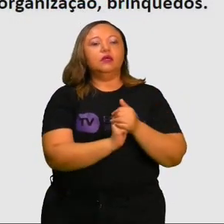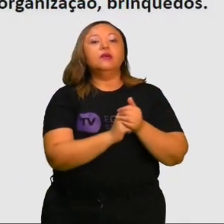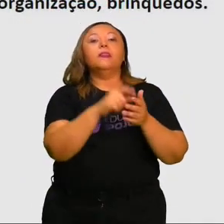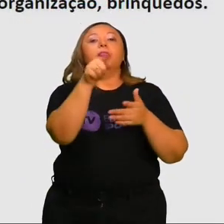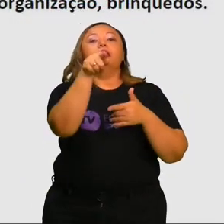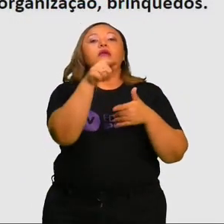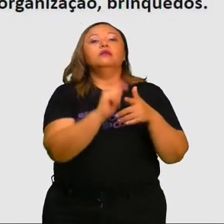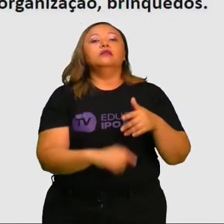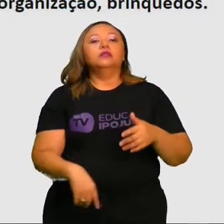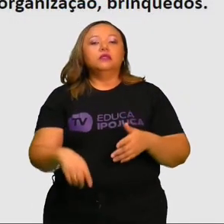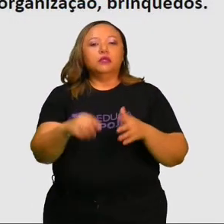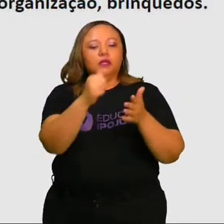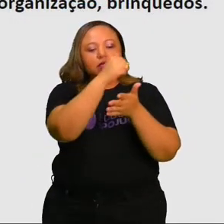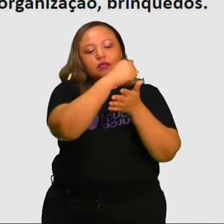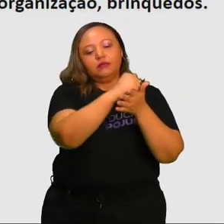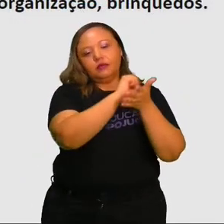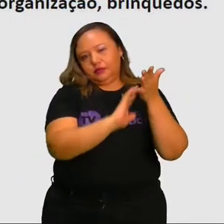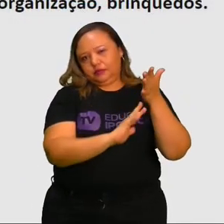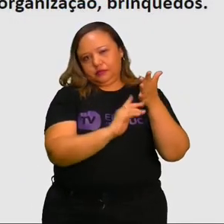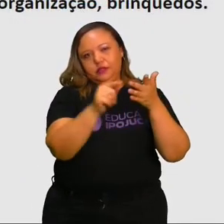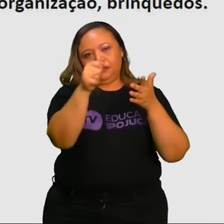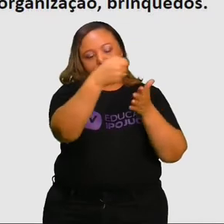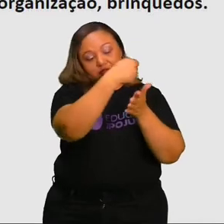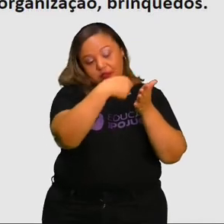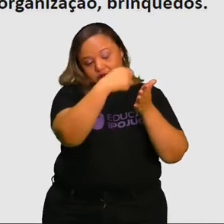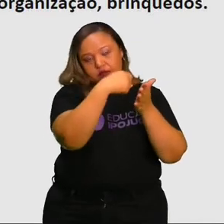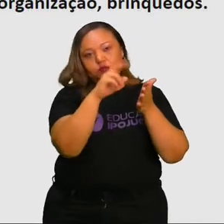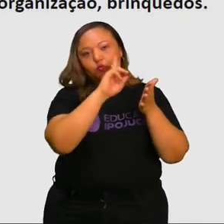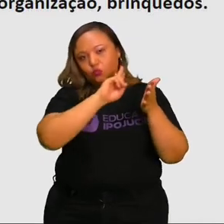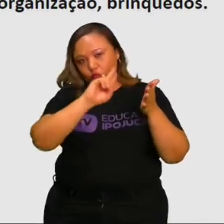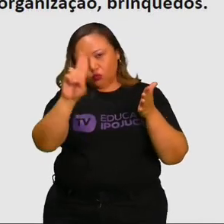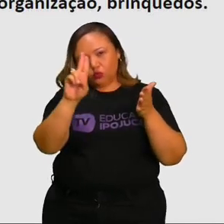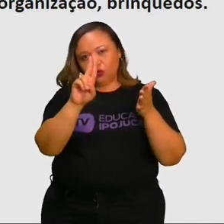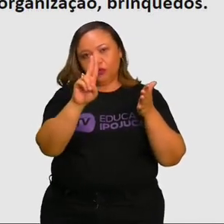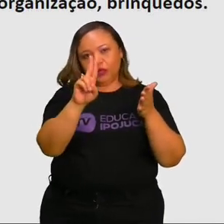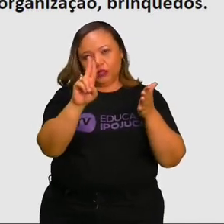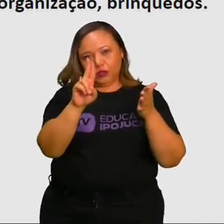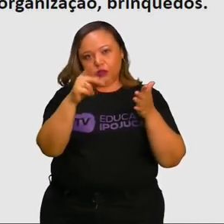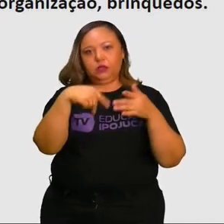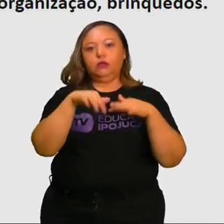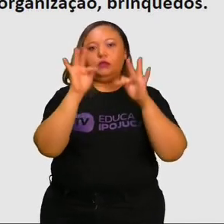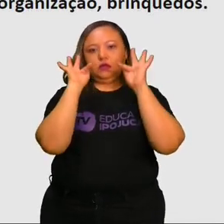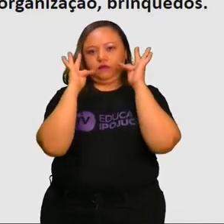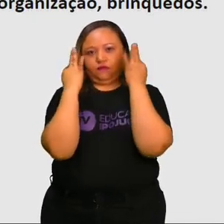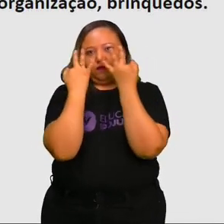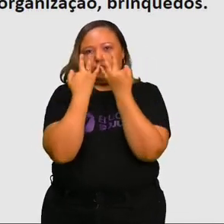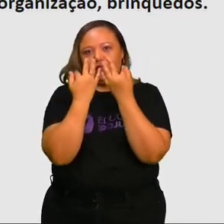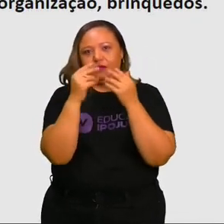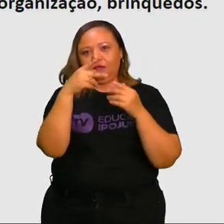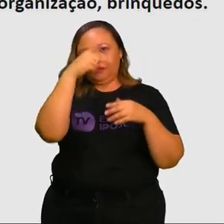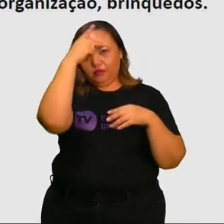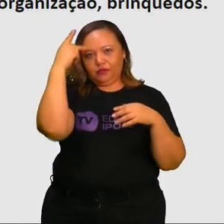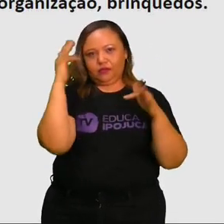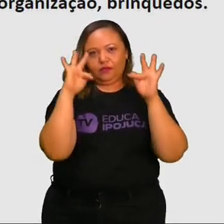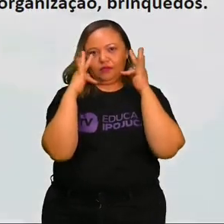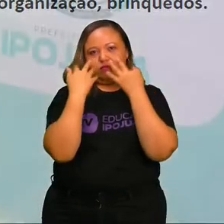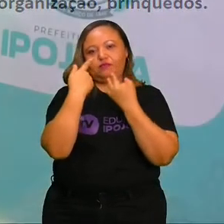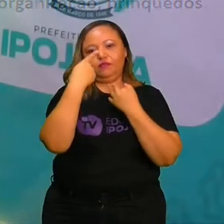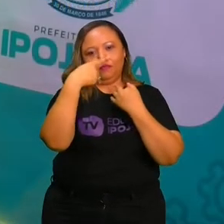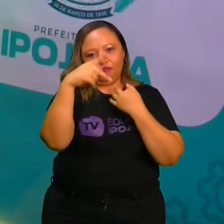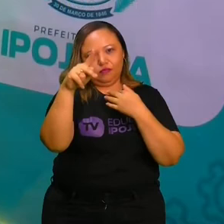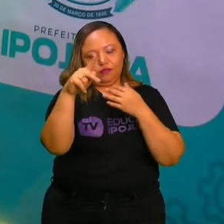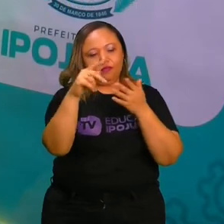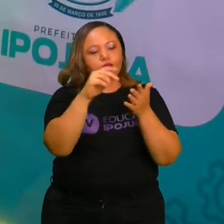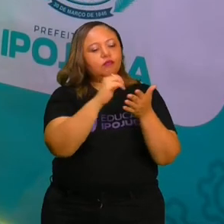pessoas da sua família em ordem alfabética. Vai ser uma pesquisa, sabe por quê? Porque você, quanto